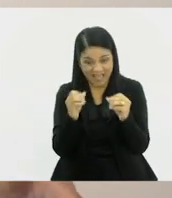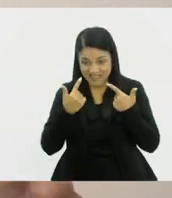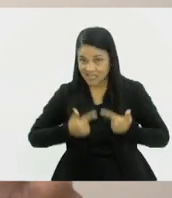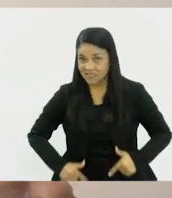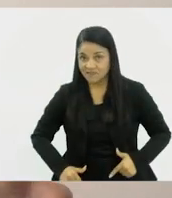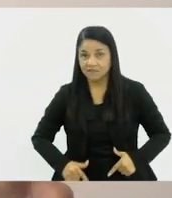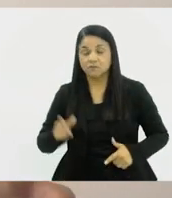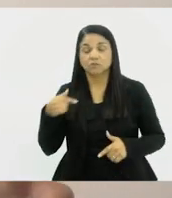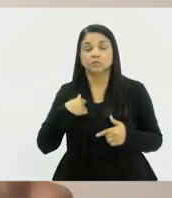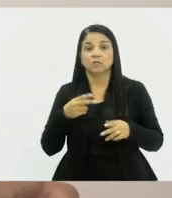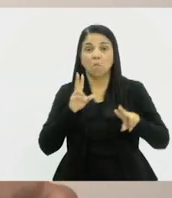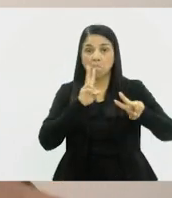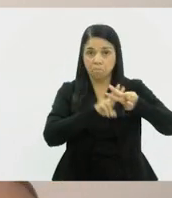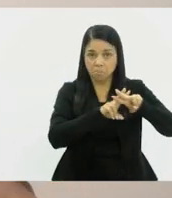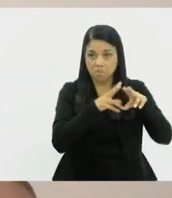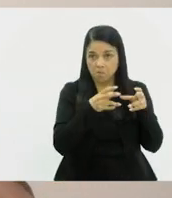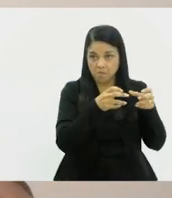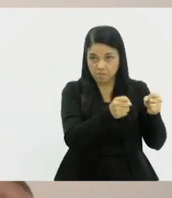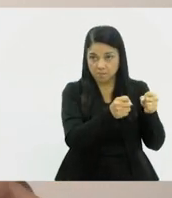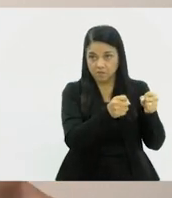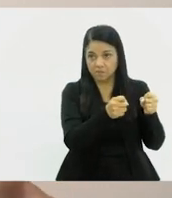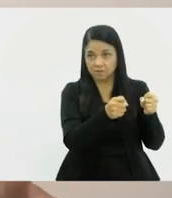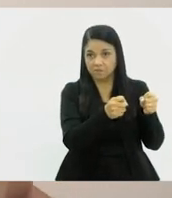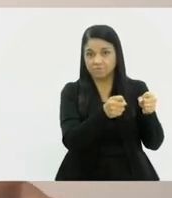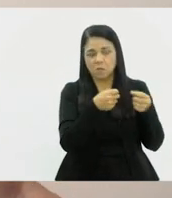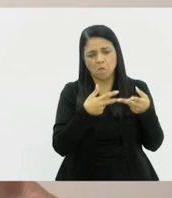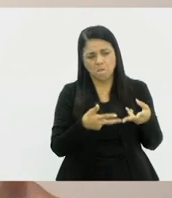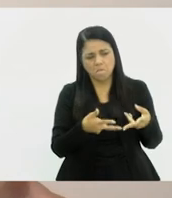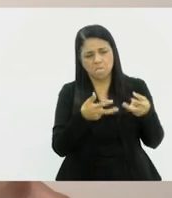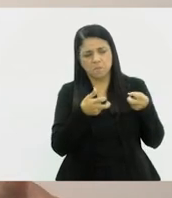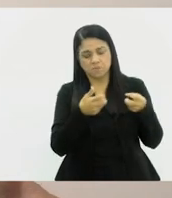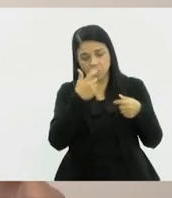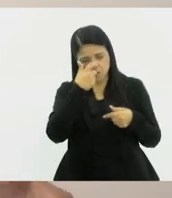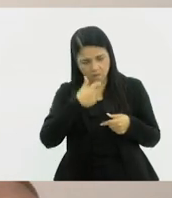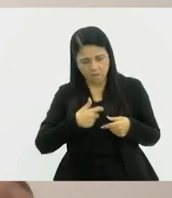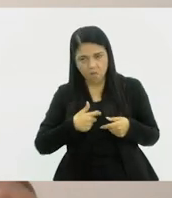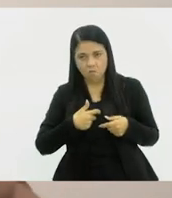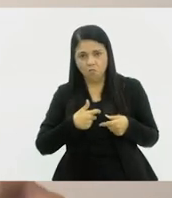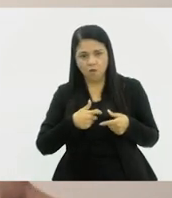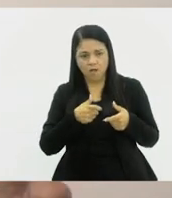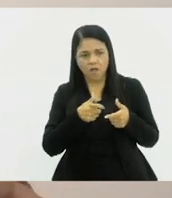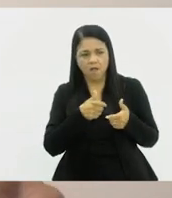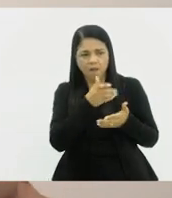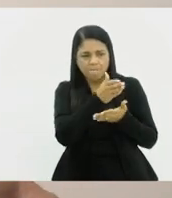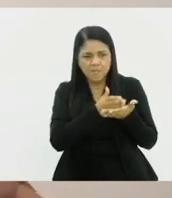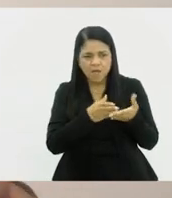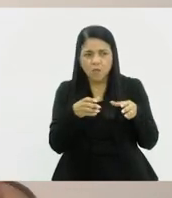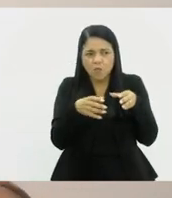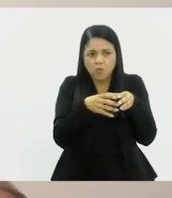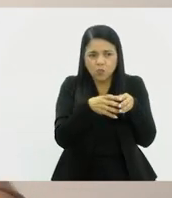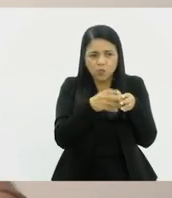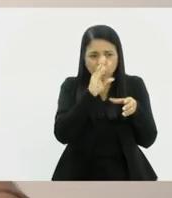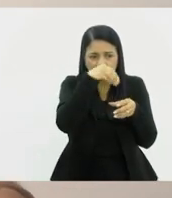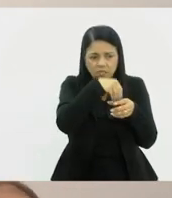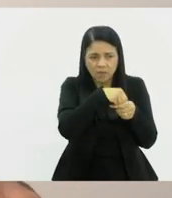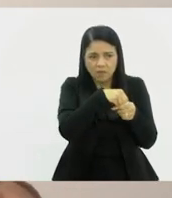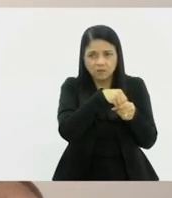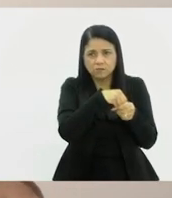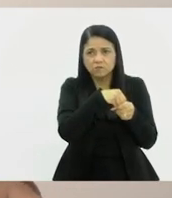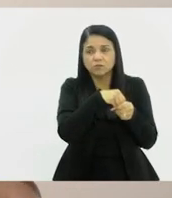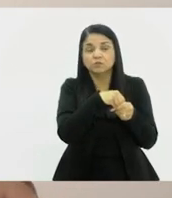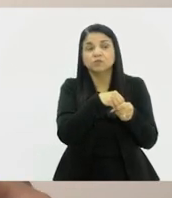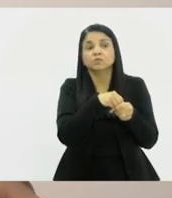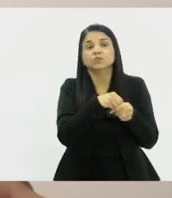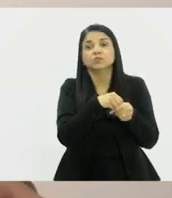sistema carcerário eu notei que como eu quase a metade do coletivo eu fiquei preso numa cadeia do Comando